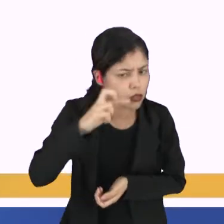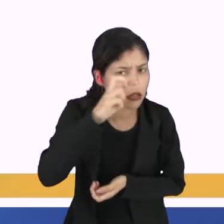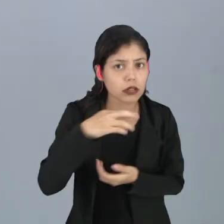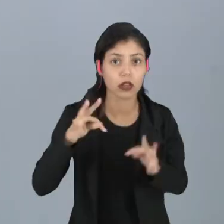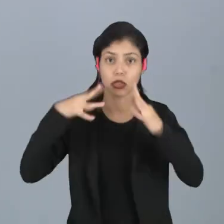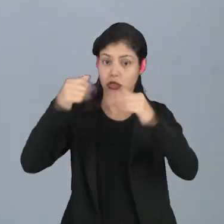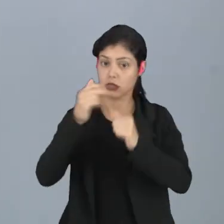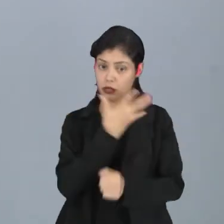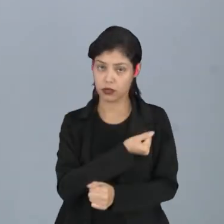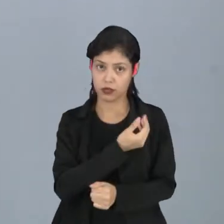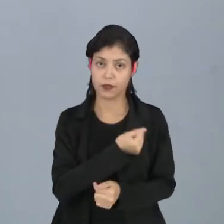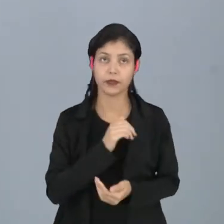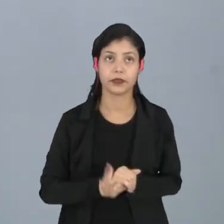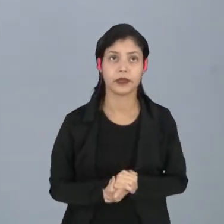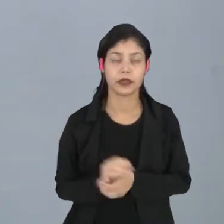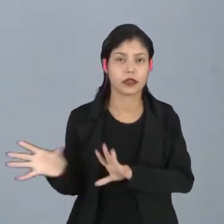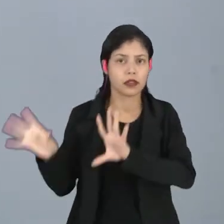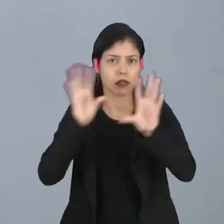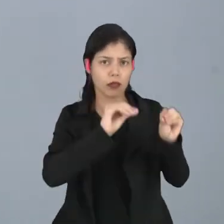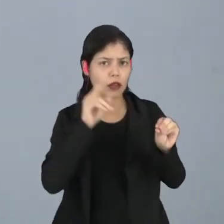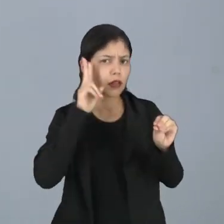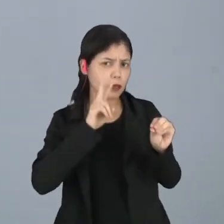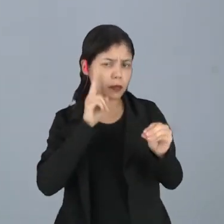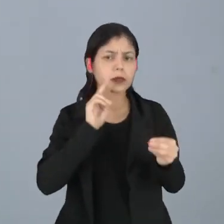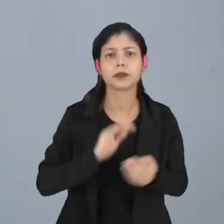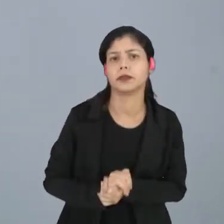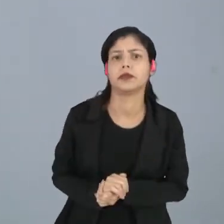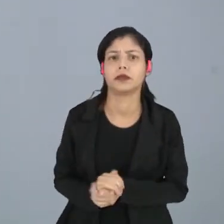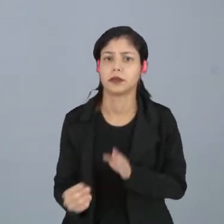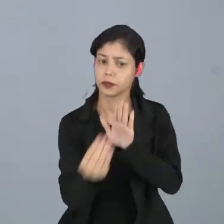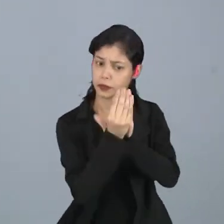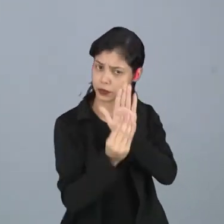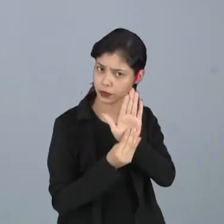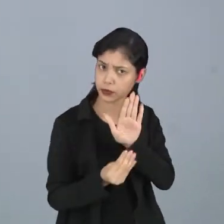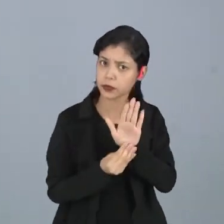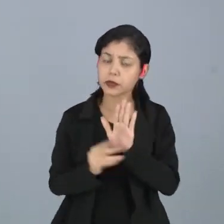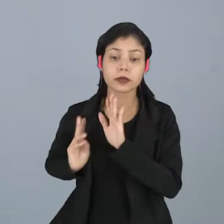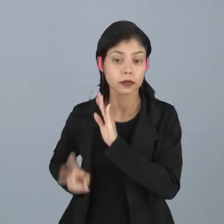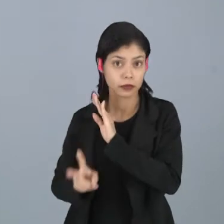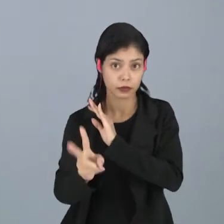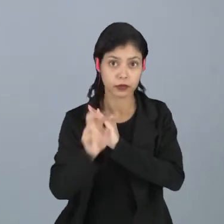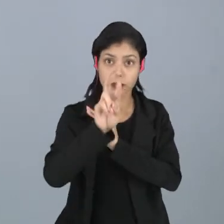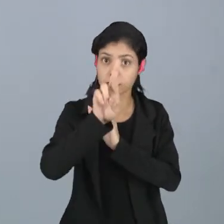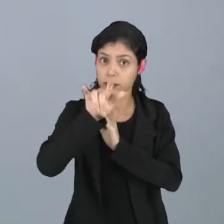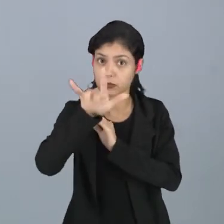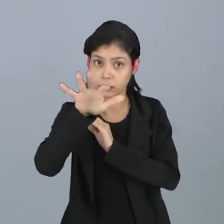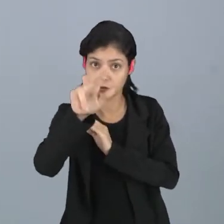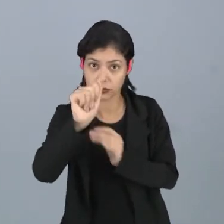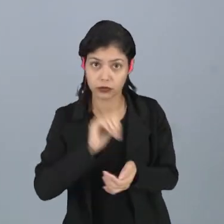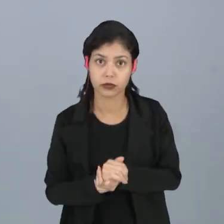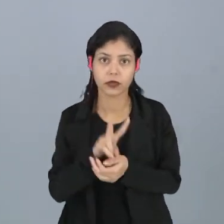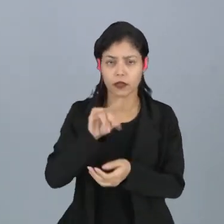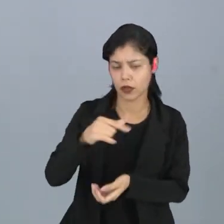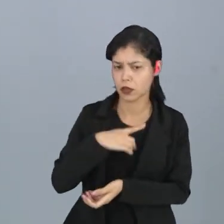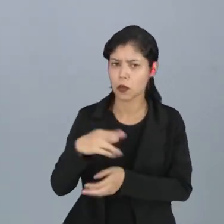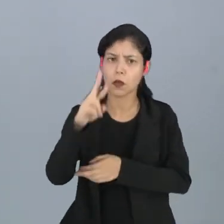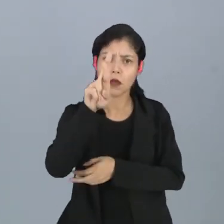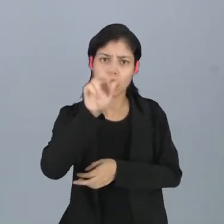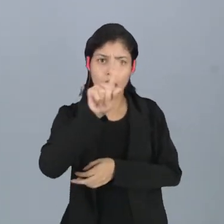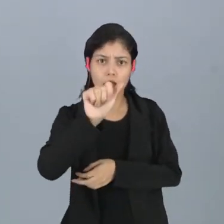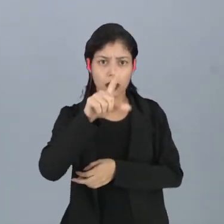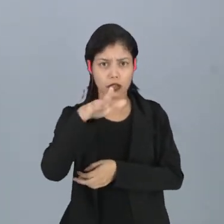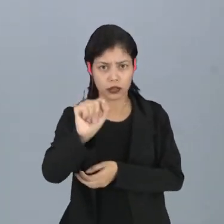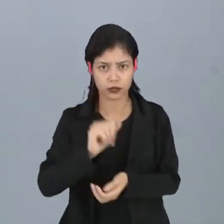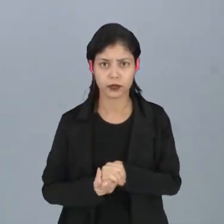observações. Então aqui vale ressaltar que pela definição da frequência relativa, nós vamos ter uma razão entre